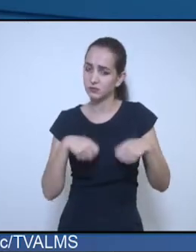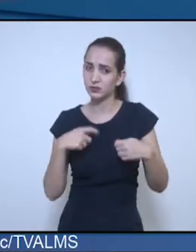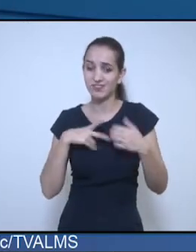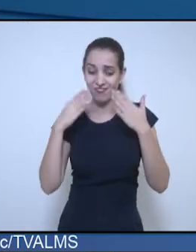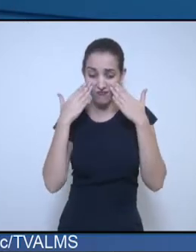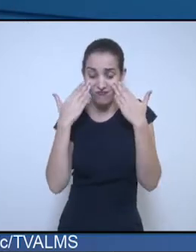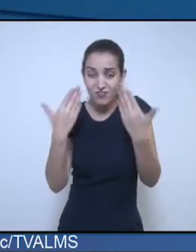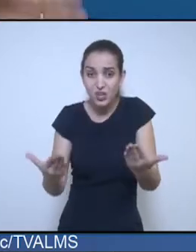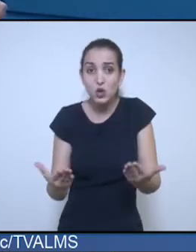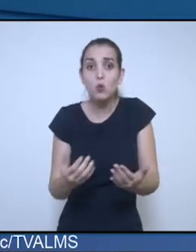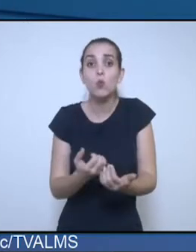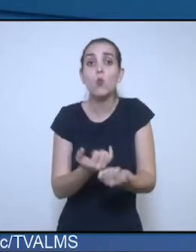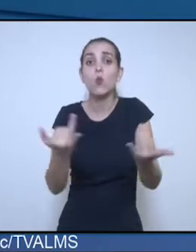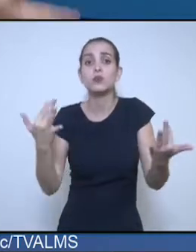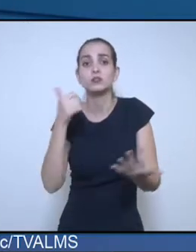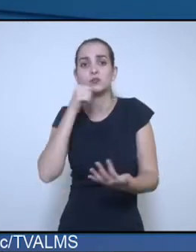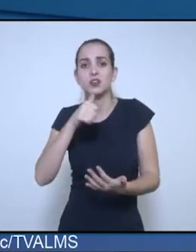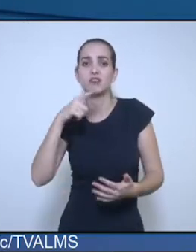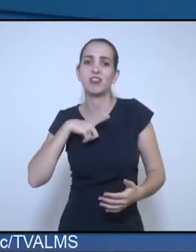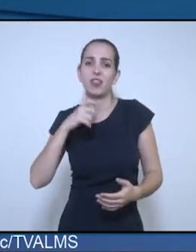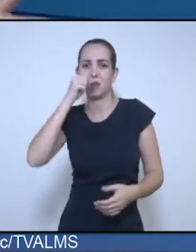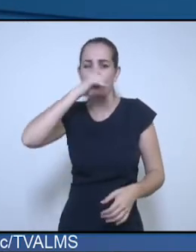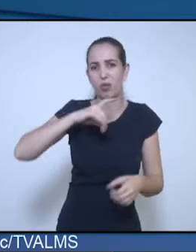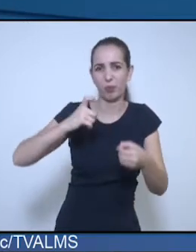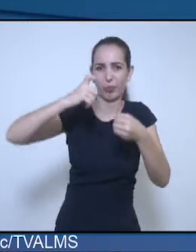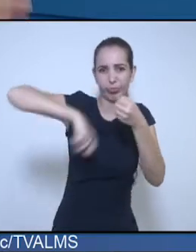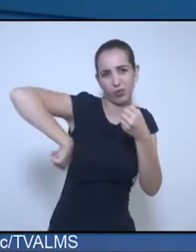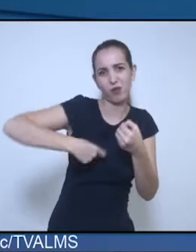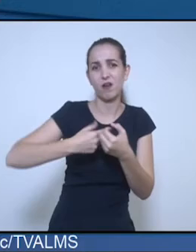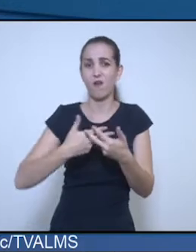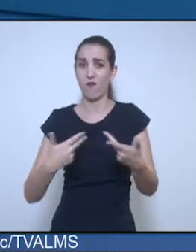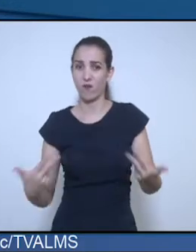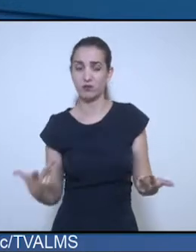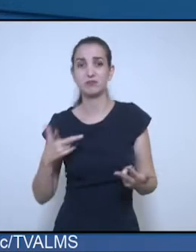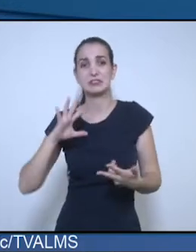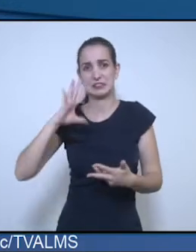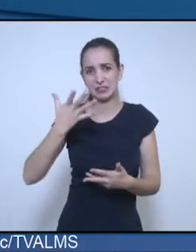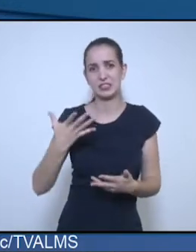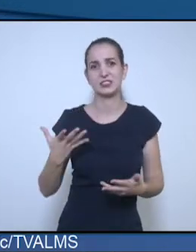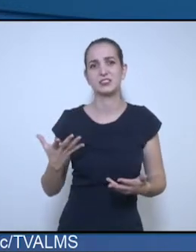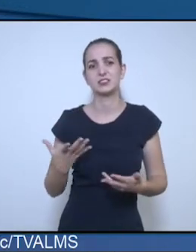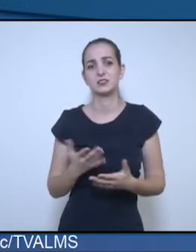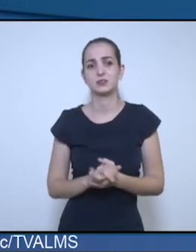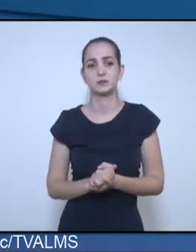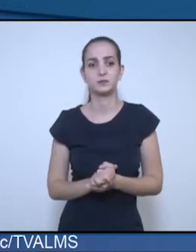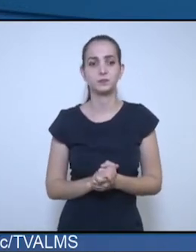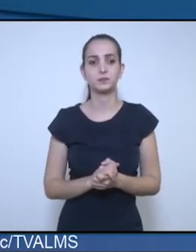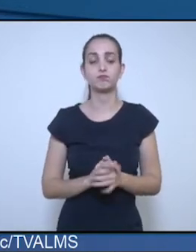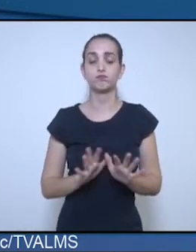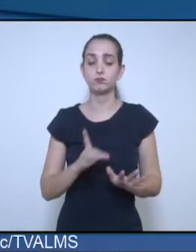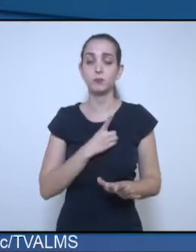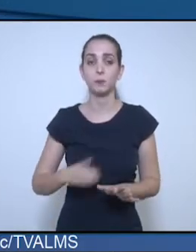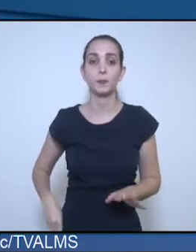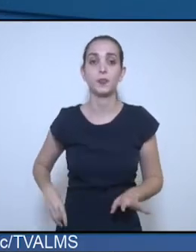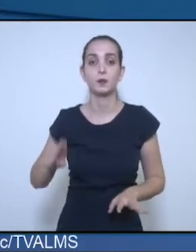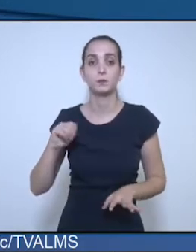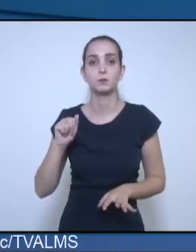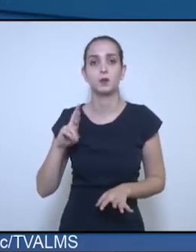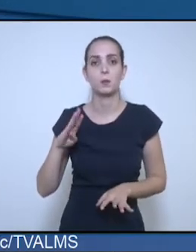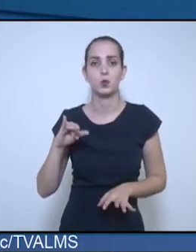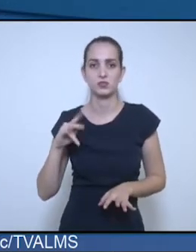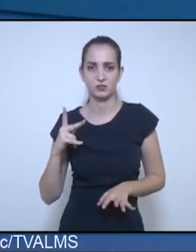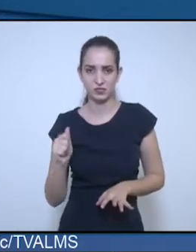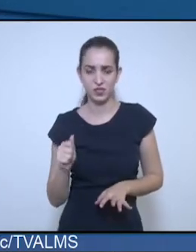verificar as mulheres que são violentadas, estupradas, assediadas. Tem uma parte nobre aí, deputado Barbosinha. Eu agradeço,